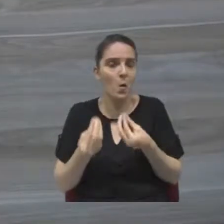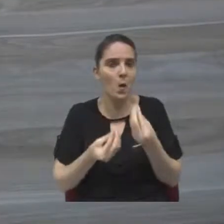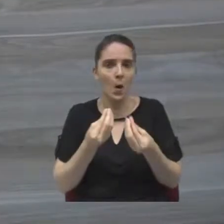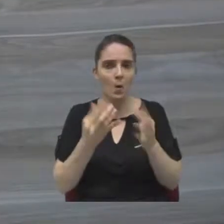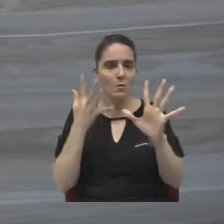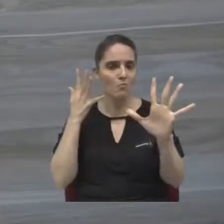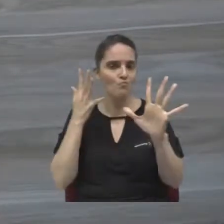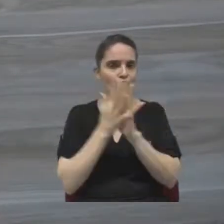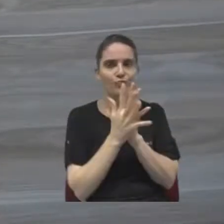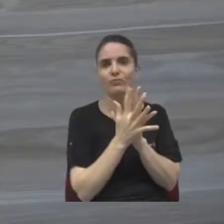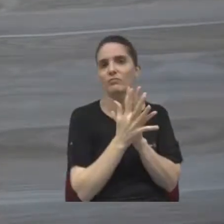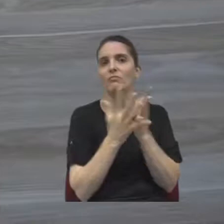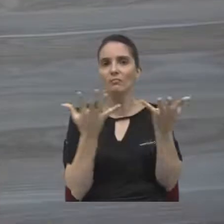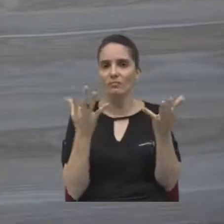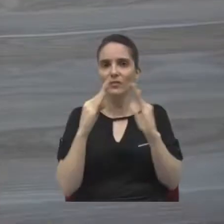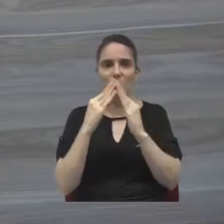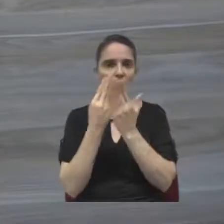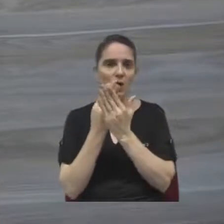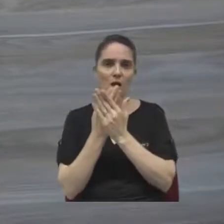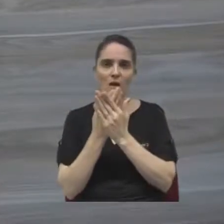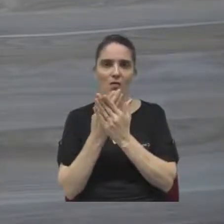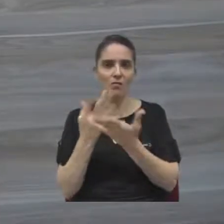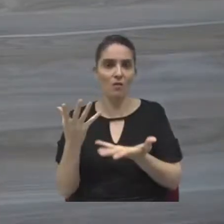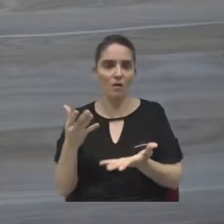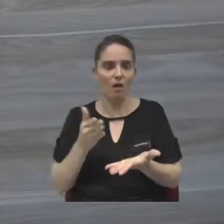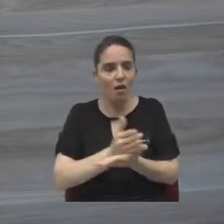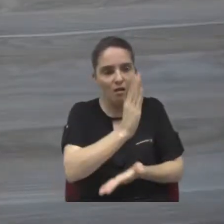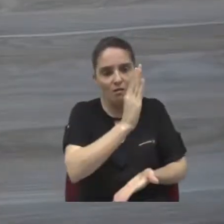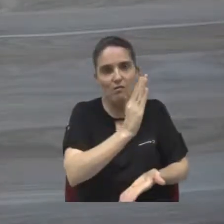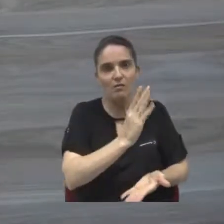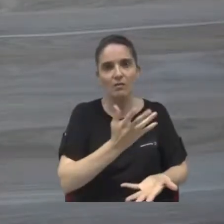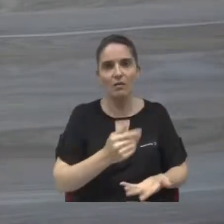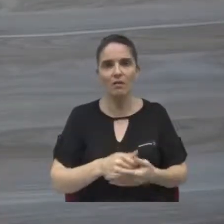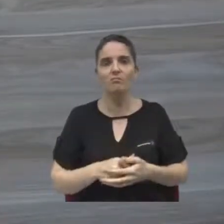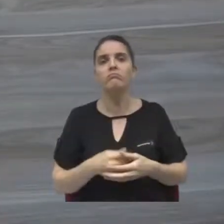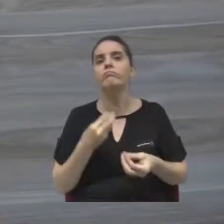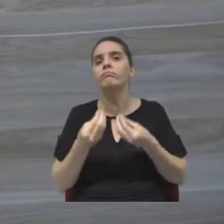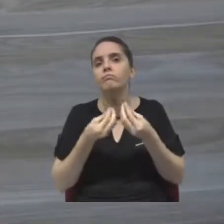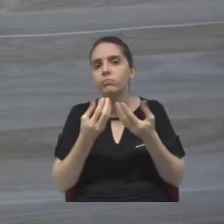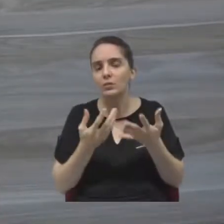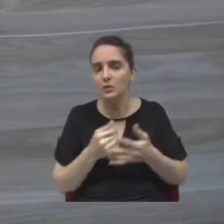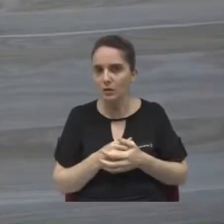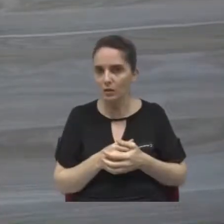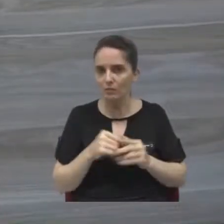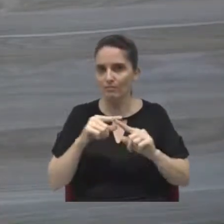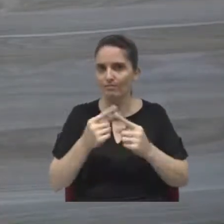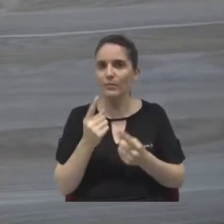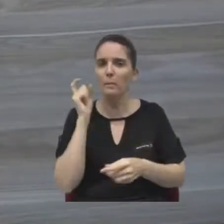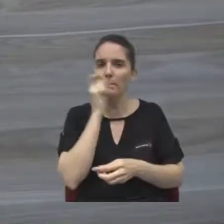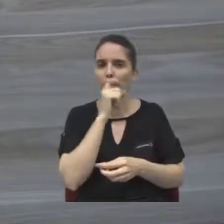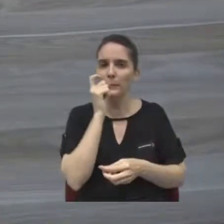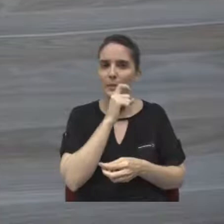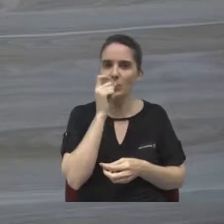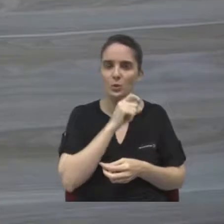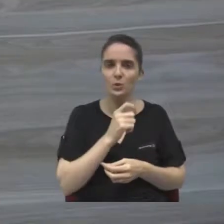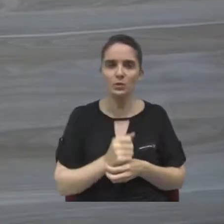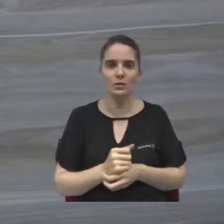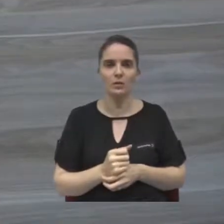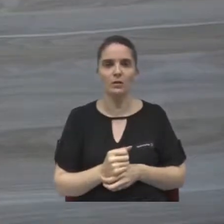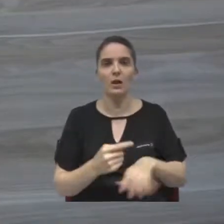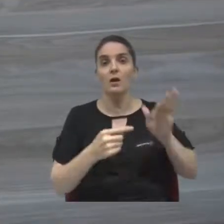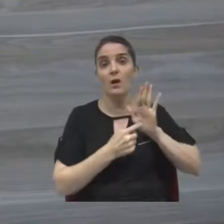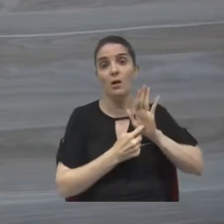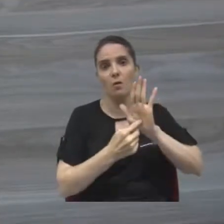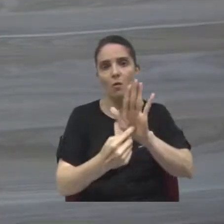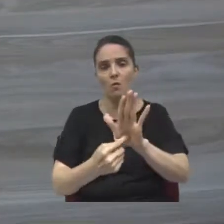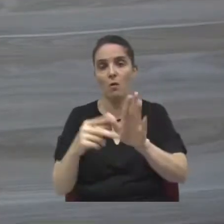devem sair da escola liberando a vaga para outra. Mas a situação só esconde a verdadeira realidade, porque as mães